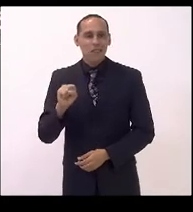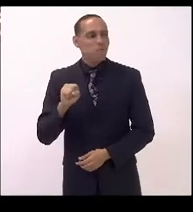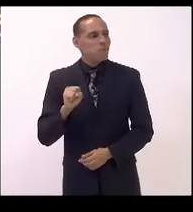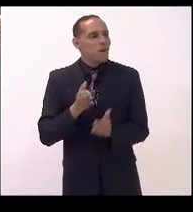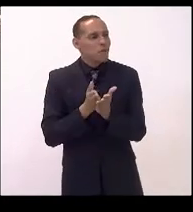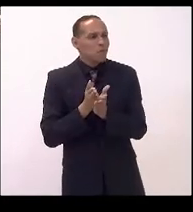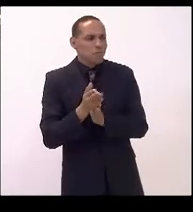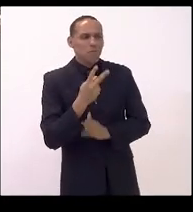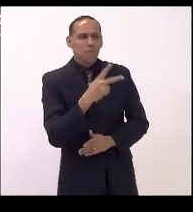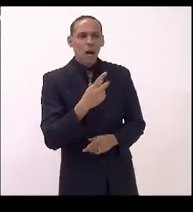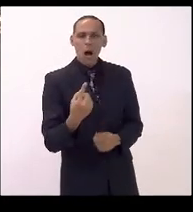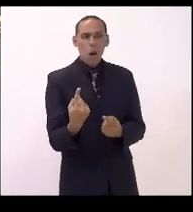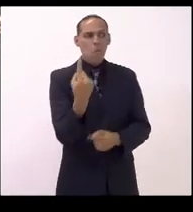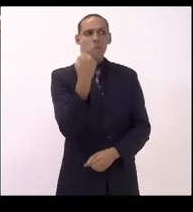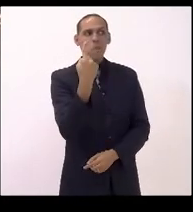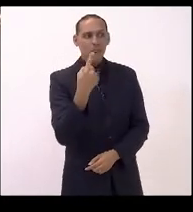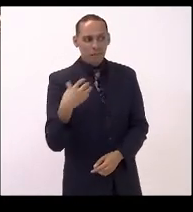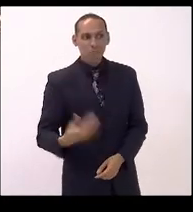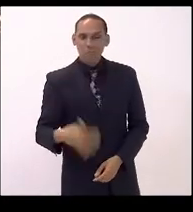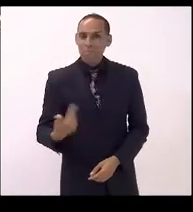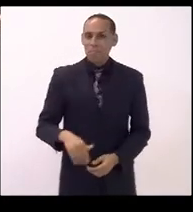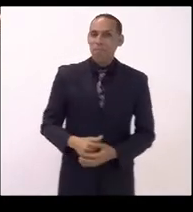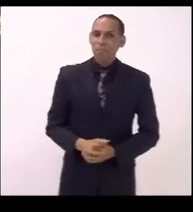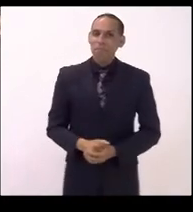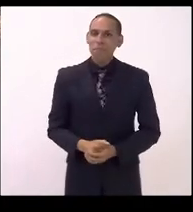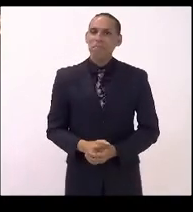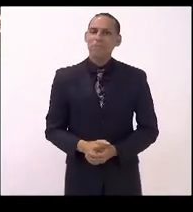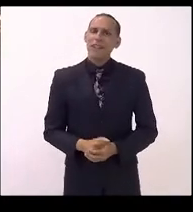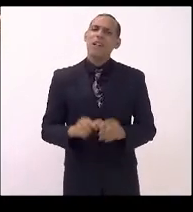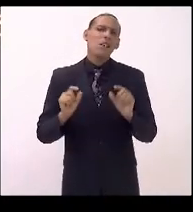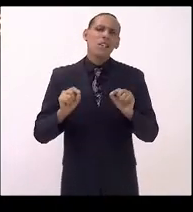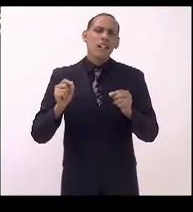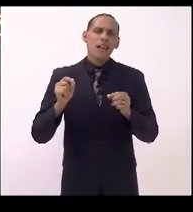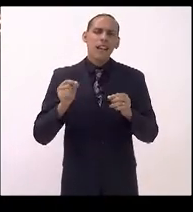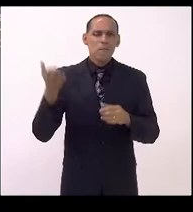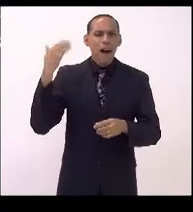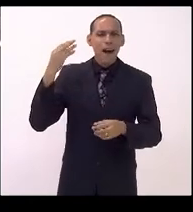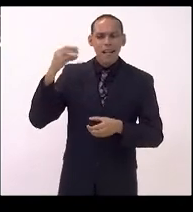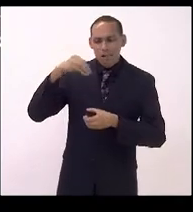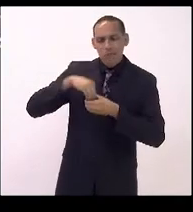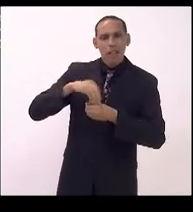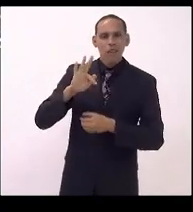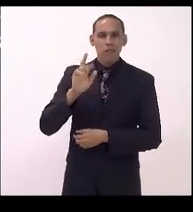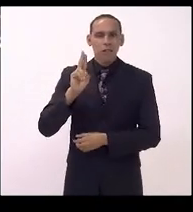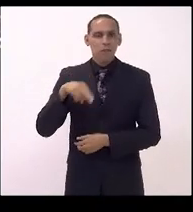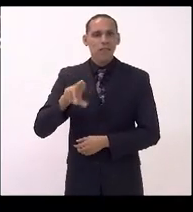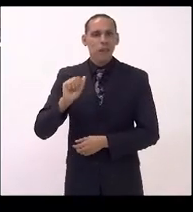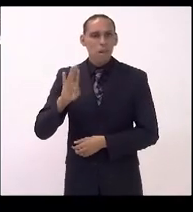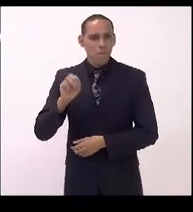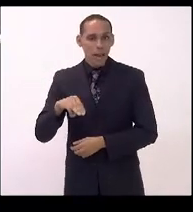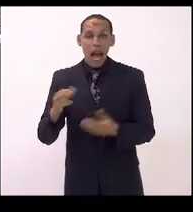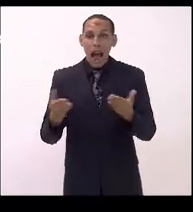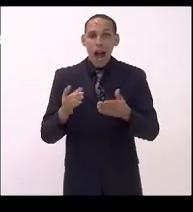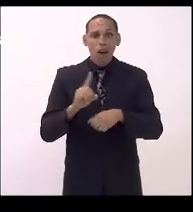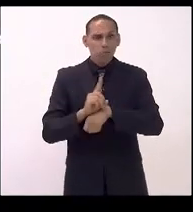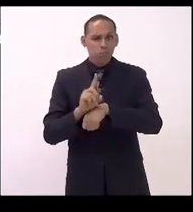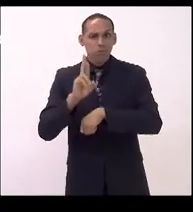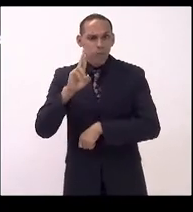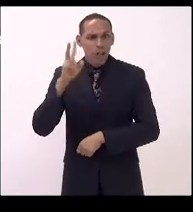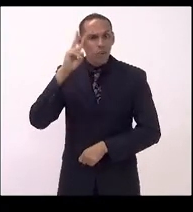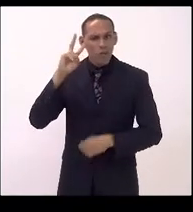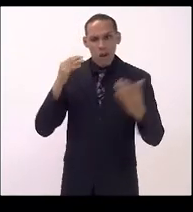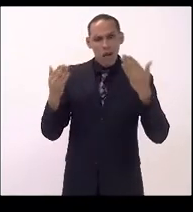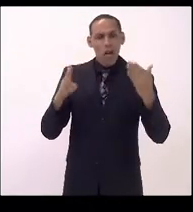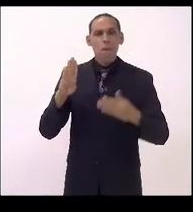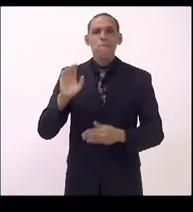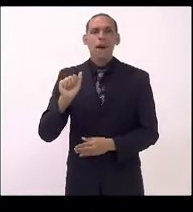trajetória singular, né? De interno da FUNABEM até doutor em História Comparada e